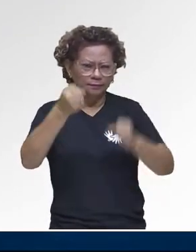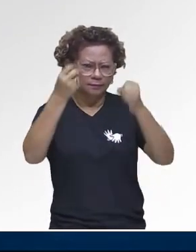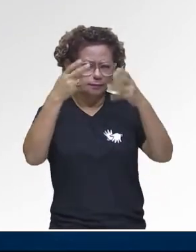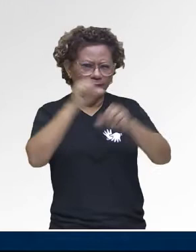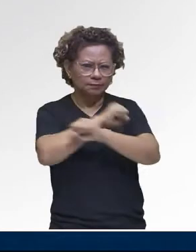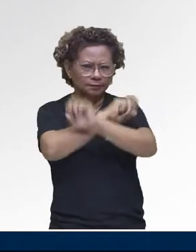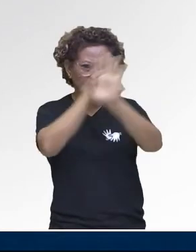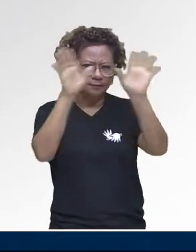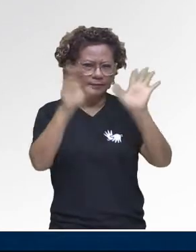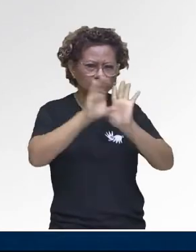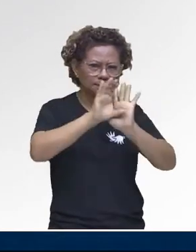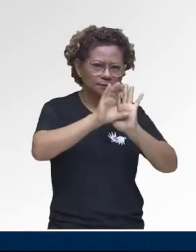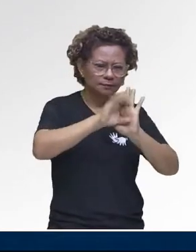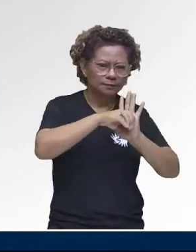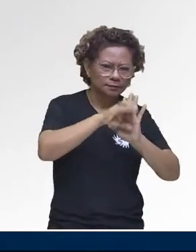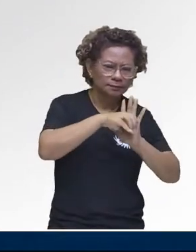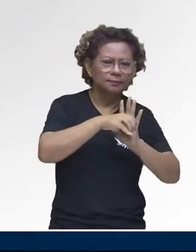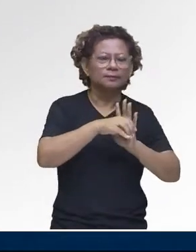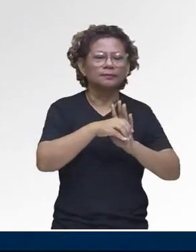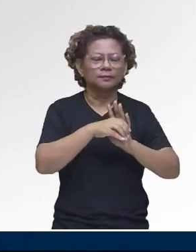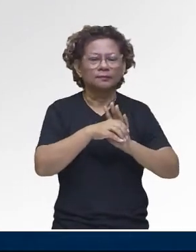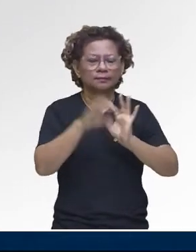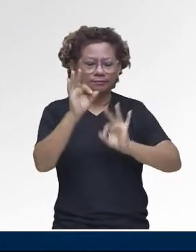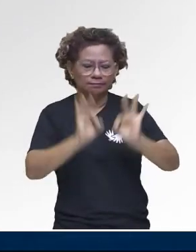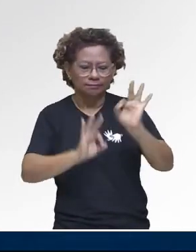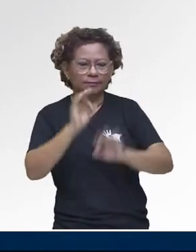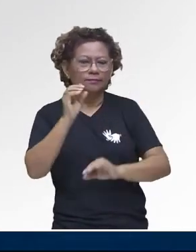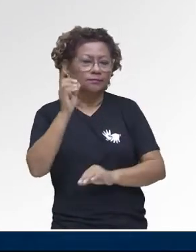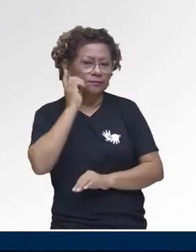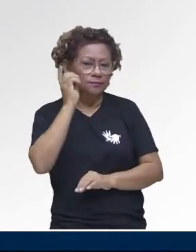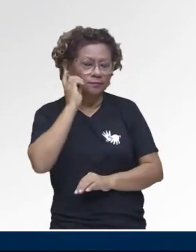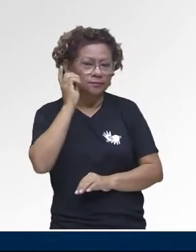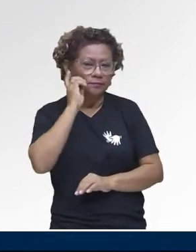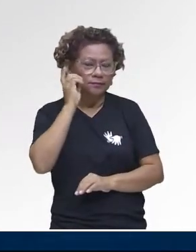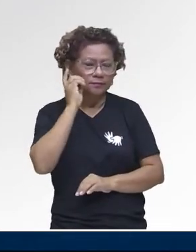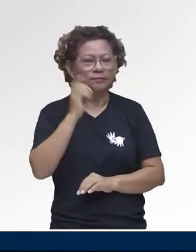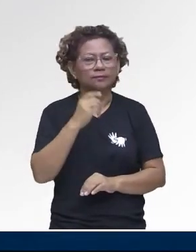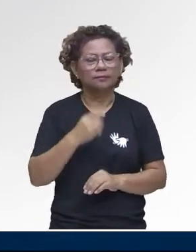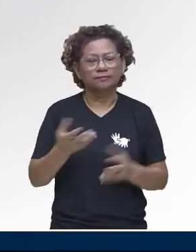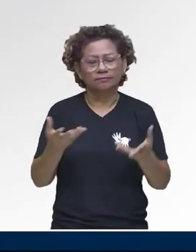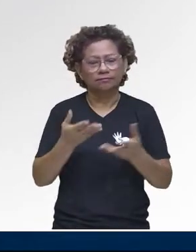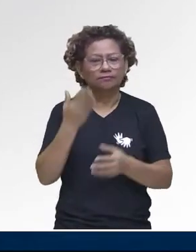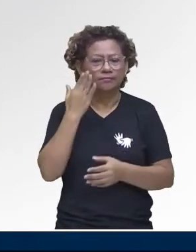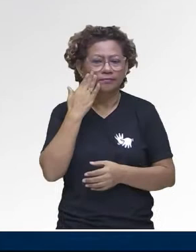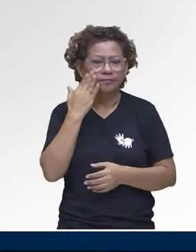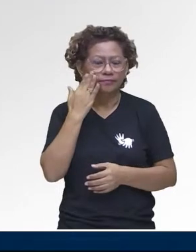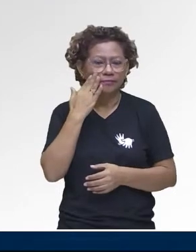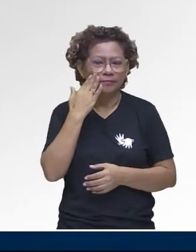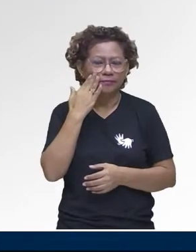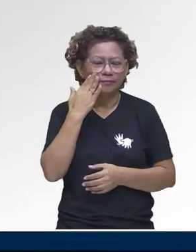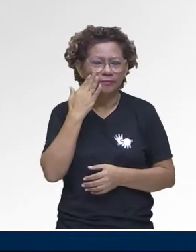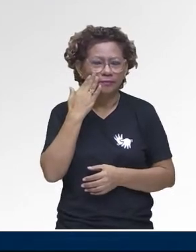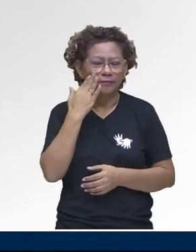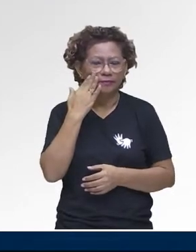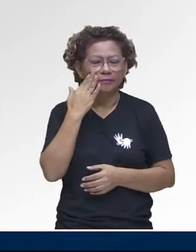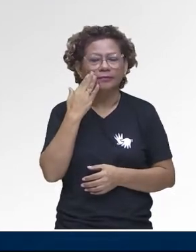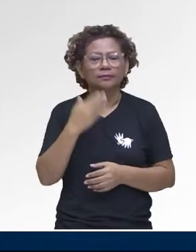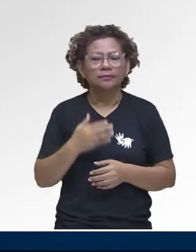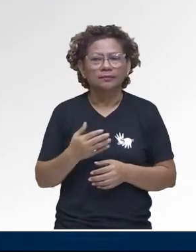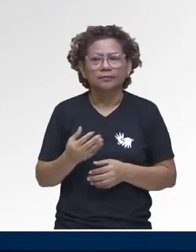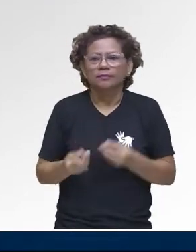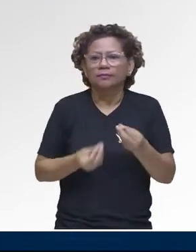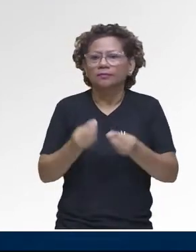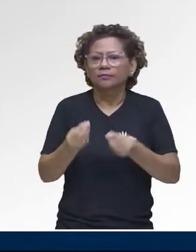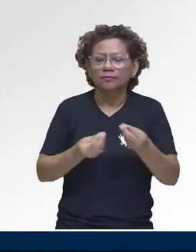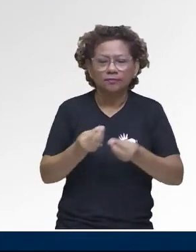estar presentes no nosso dia a dia. Por isso, a gente vai visualizar uma situação problema. Eu quero que vocês percebam de que forma, então,